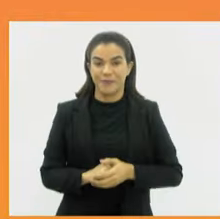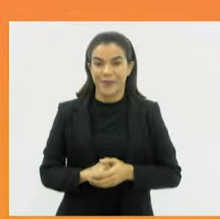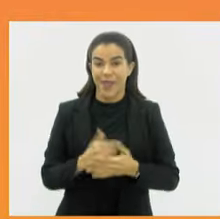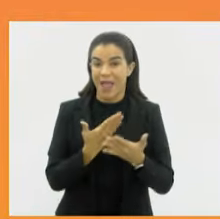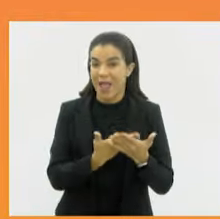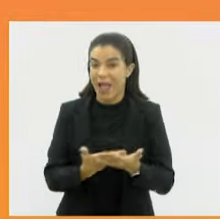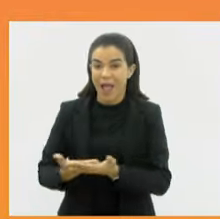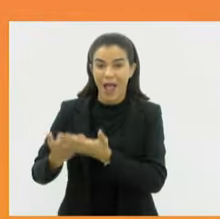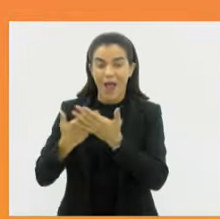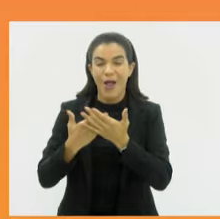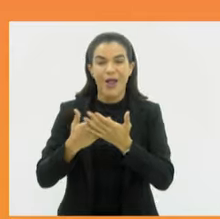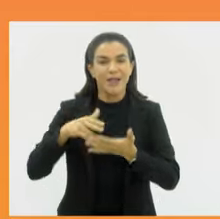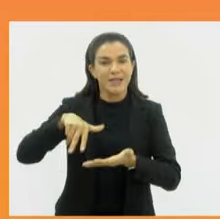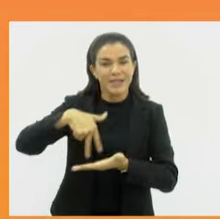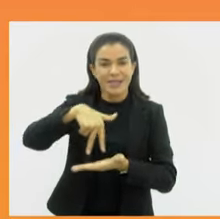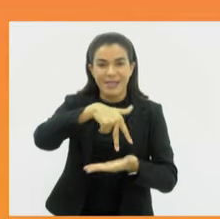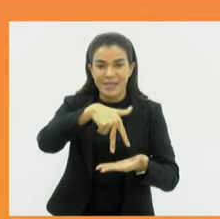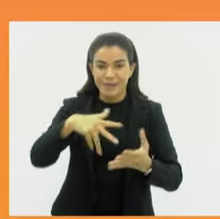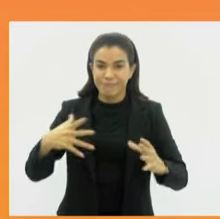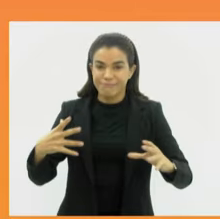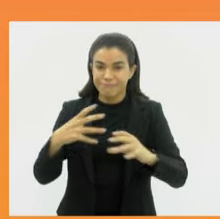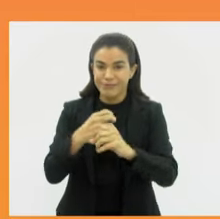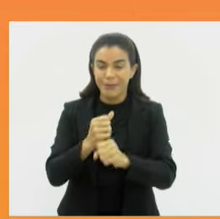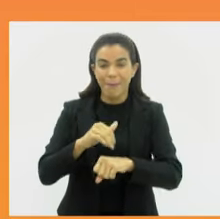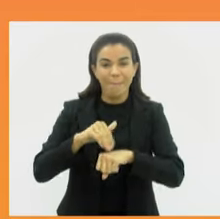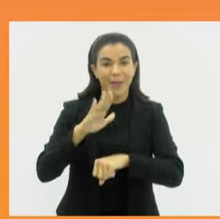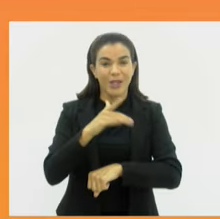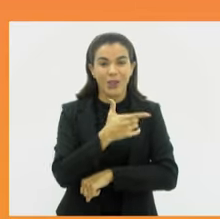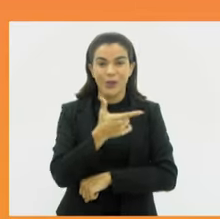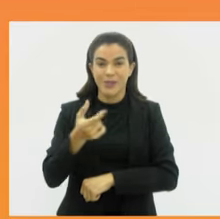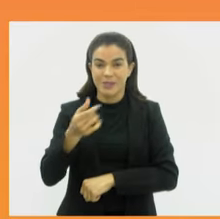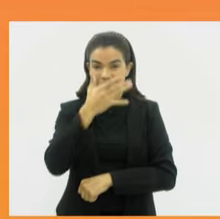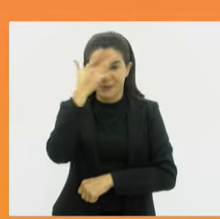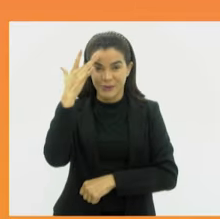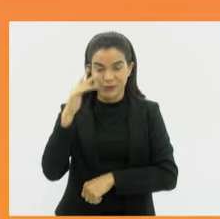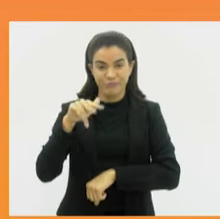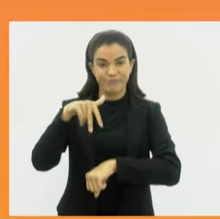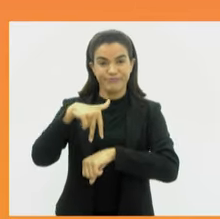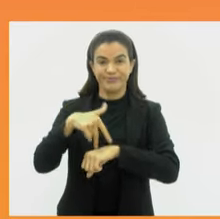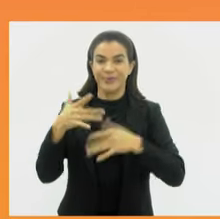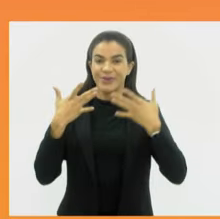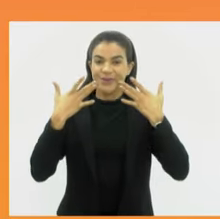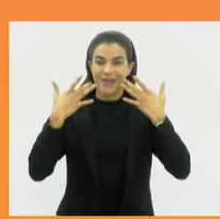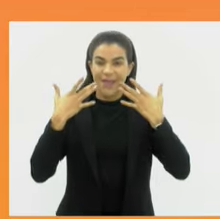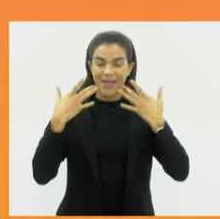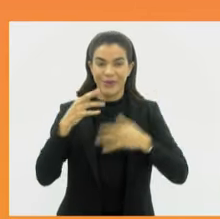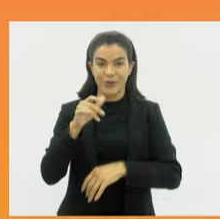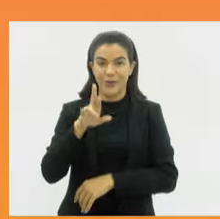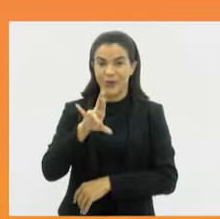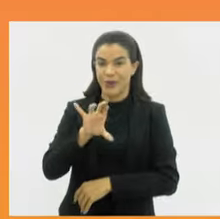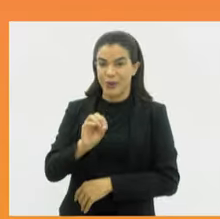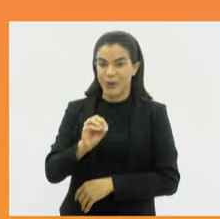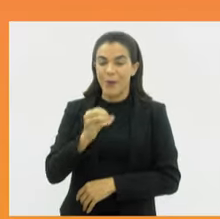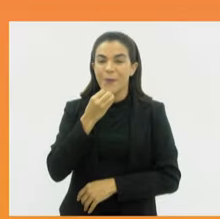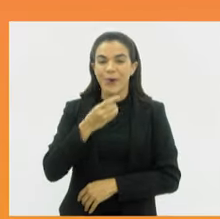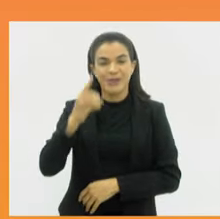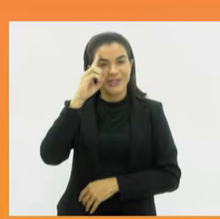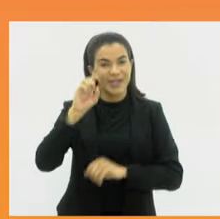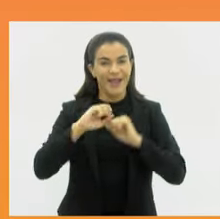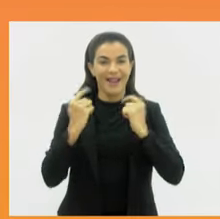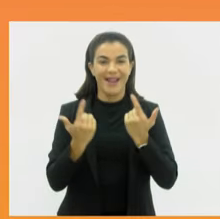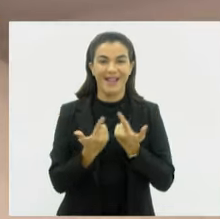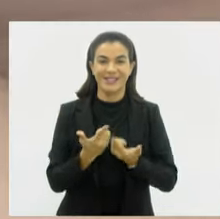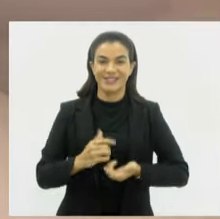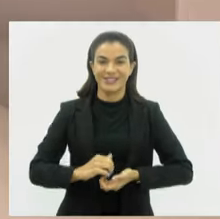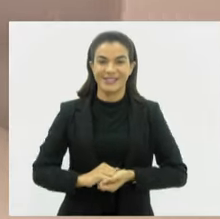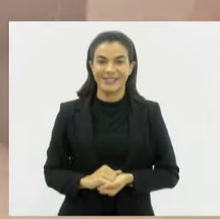vai reunir mais de 200 pessoas no palco do Teatro Municipal do Rio. Bom Dia Alerj está começando